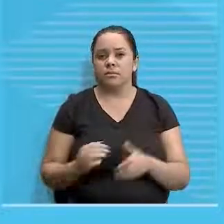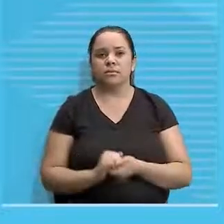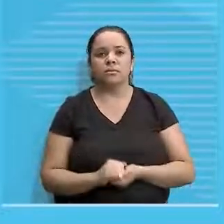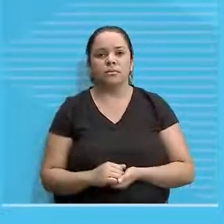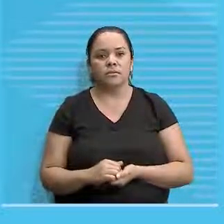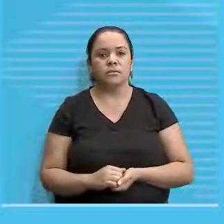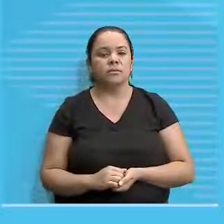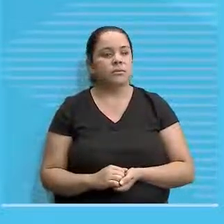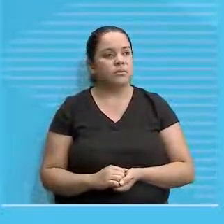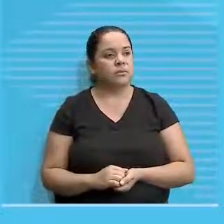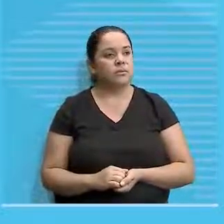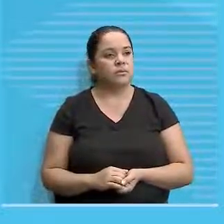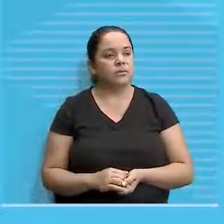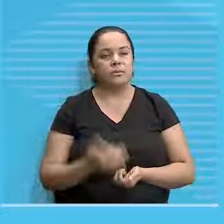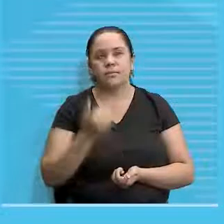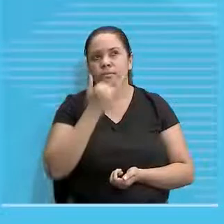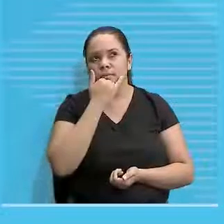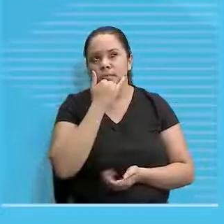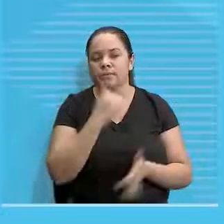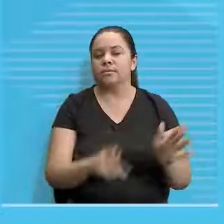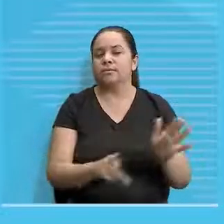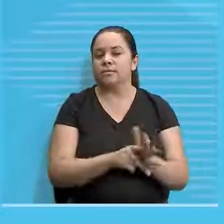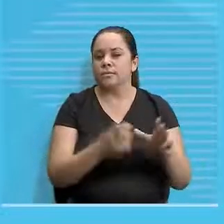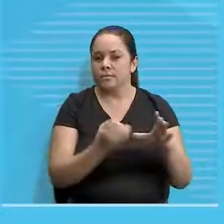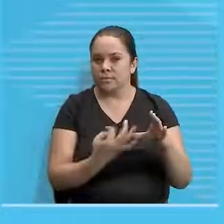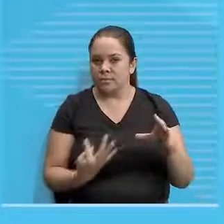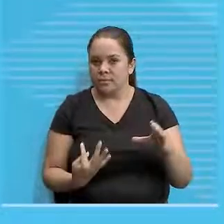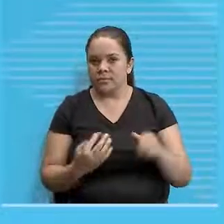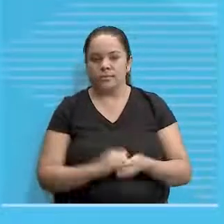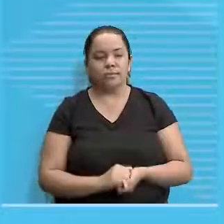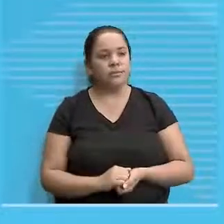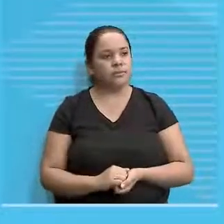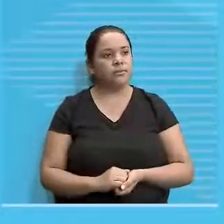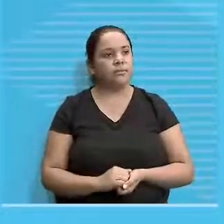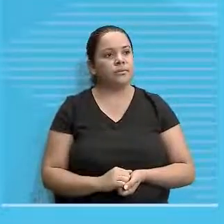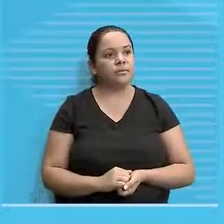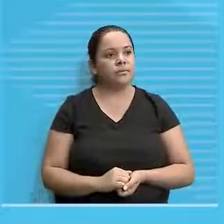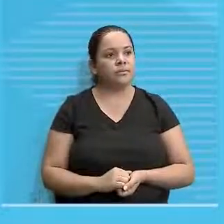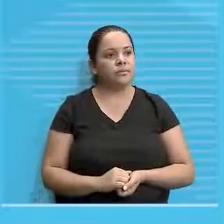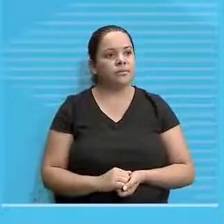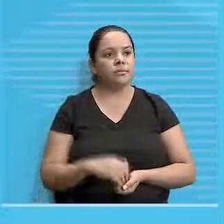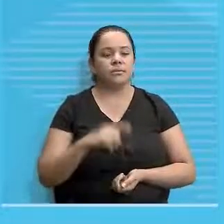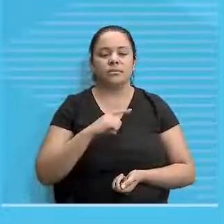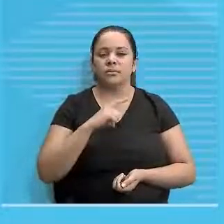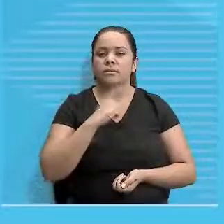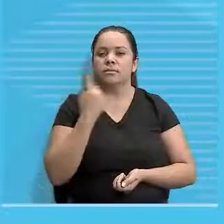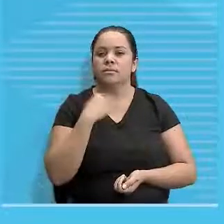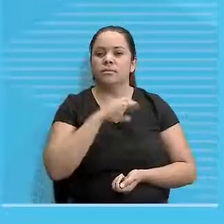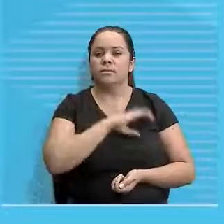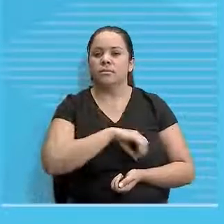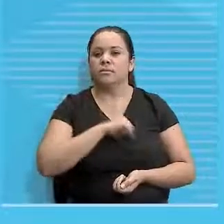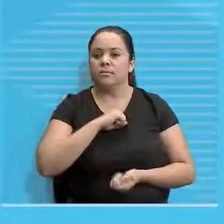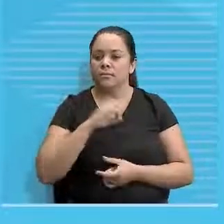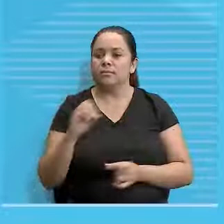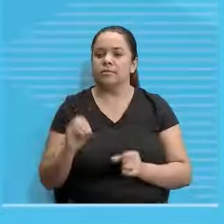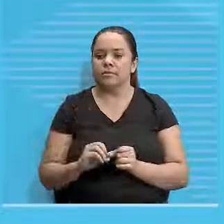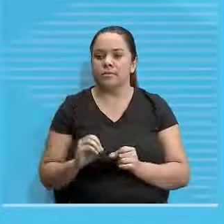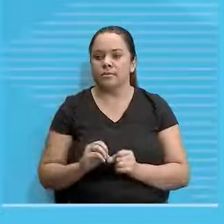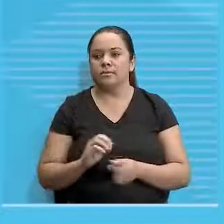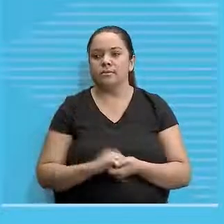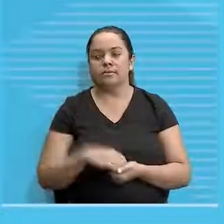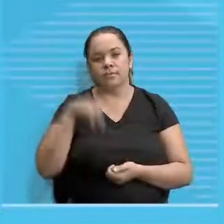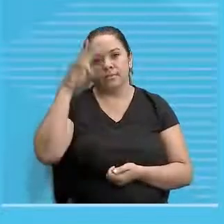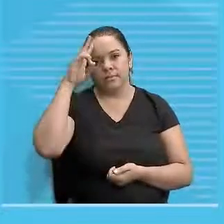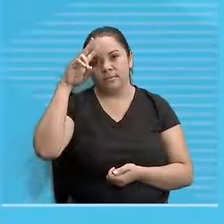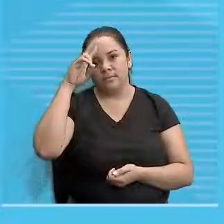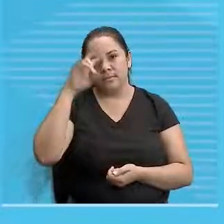nossas afinidades, porque tem aquilo que a gente gosta de fazer. Lembra que a gente falou aqui, tem